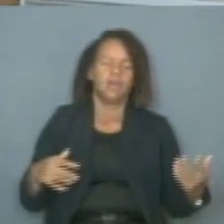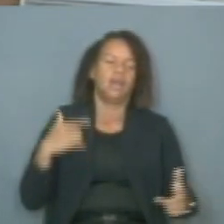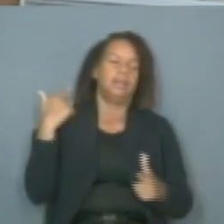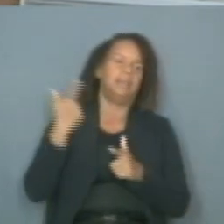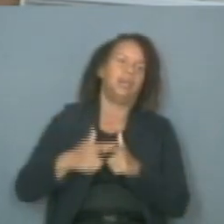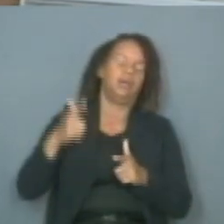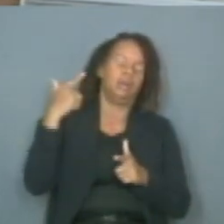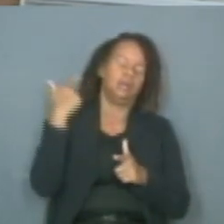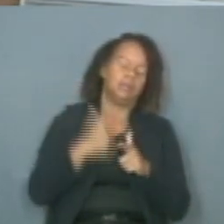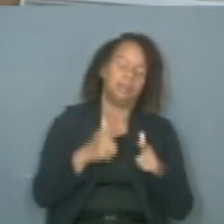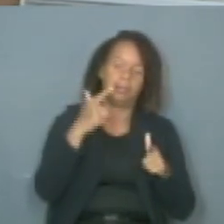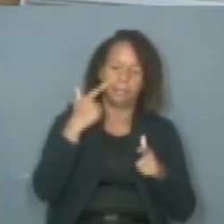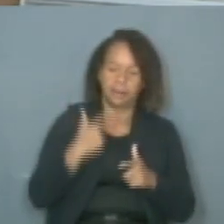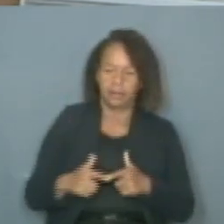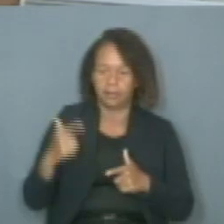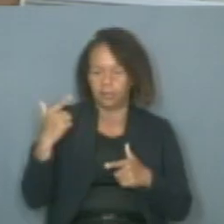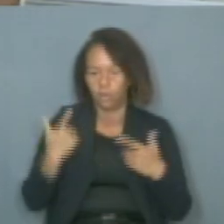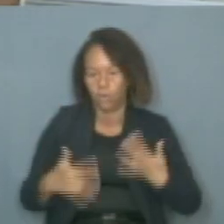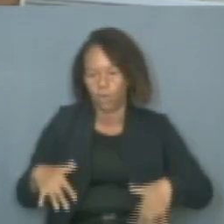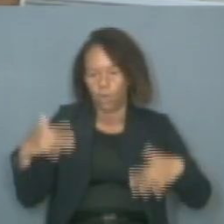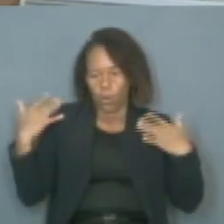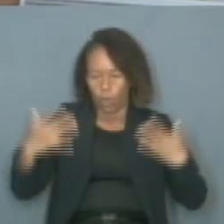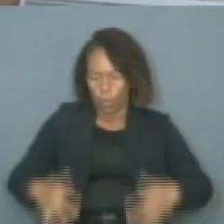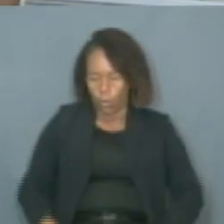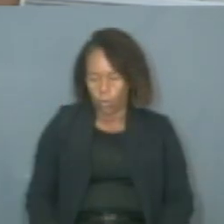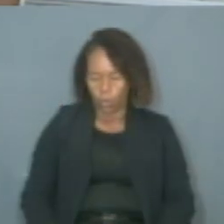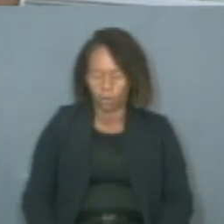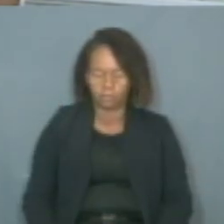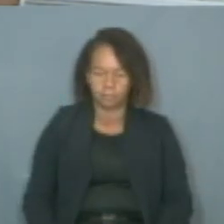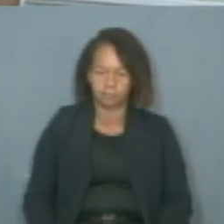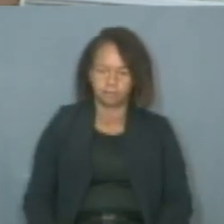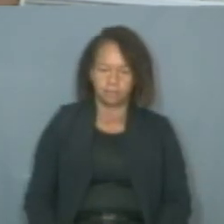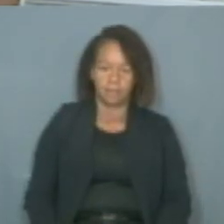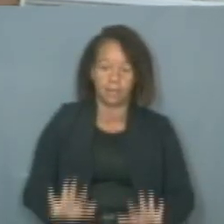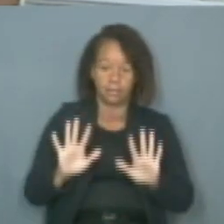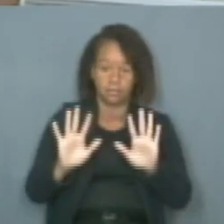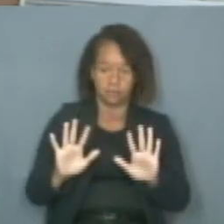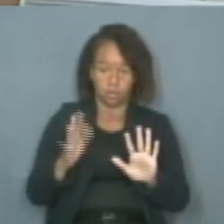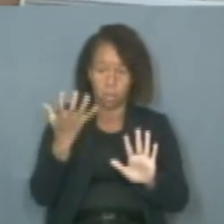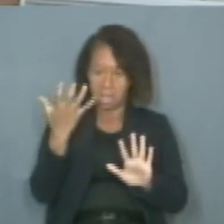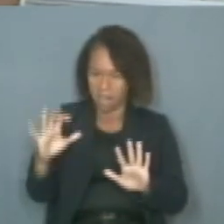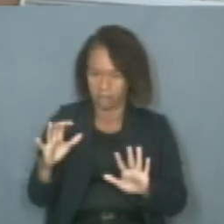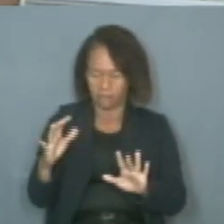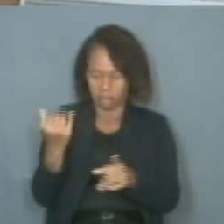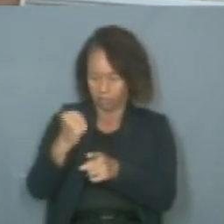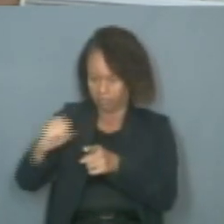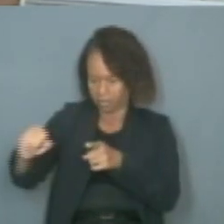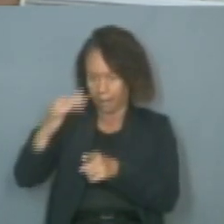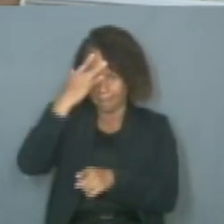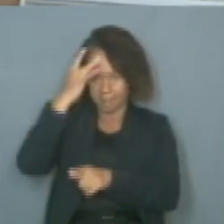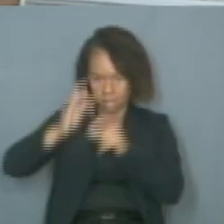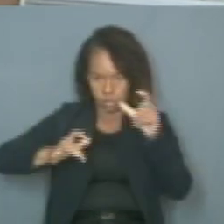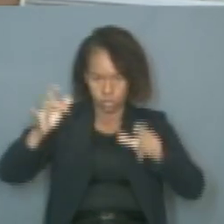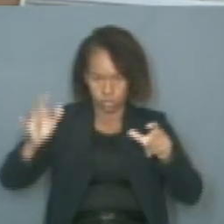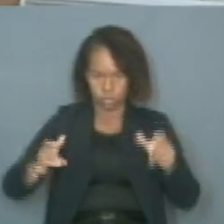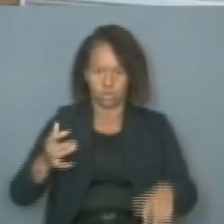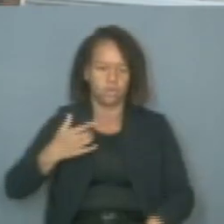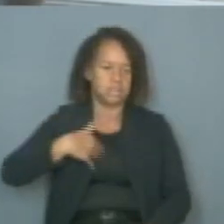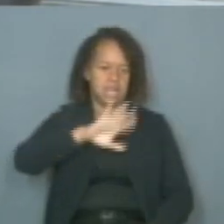toda uma luta. Ora, eu não quero aqui defender que as pessoas